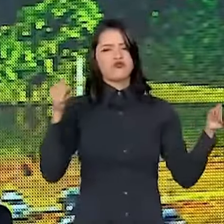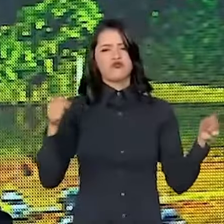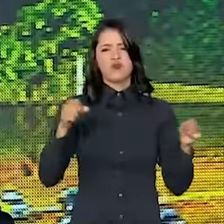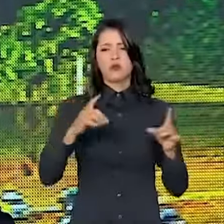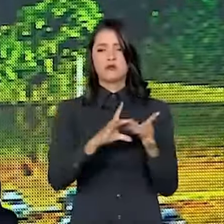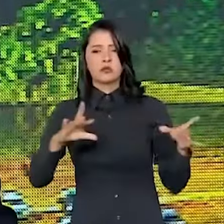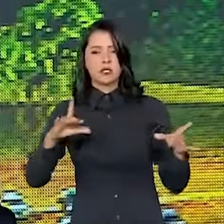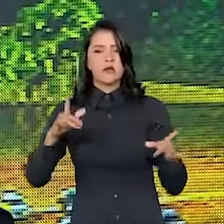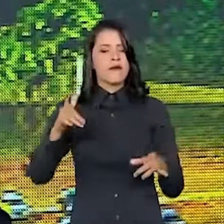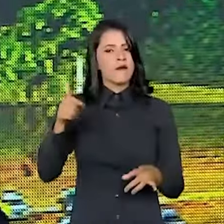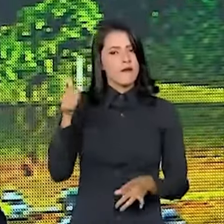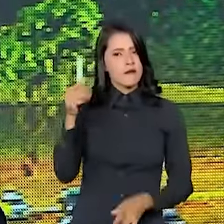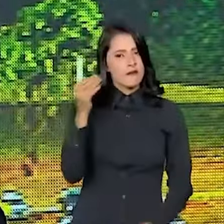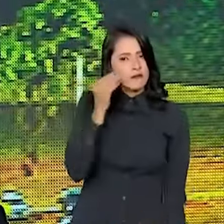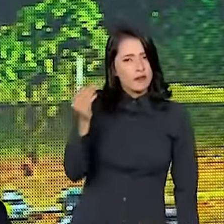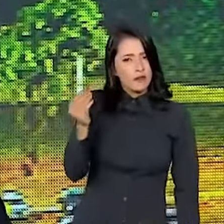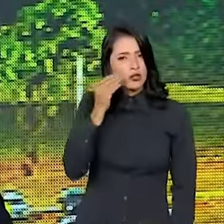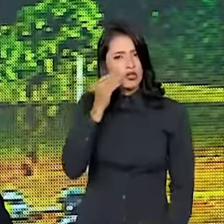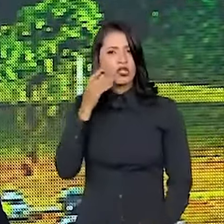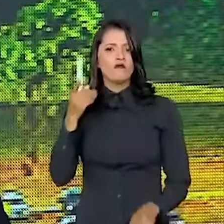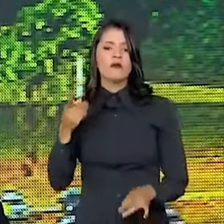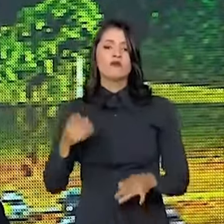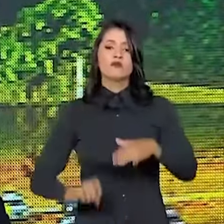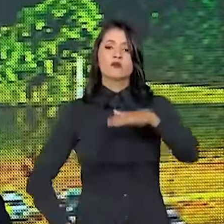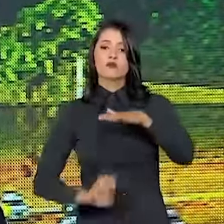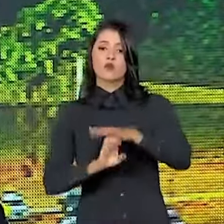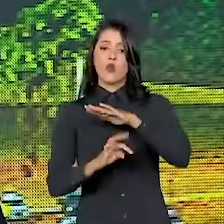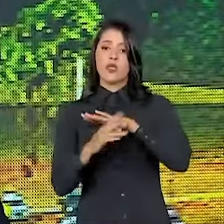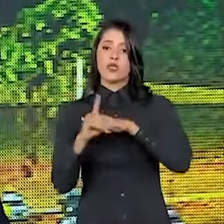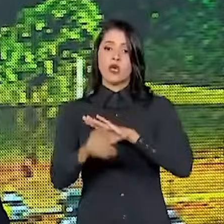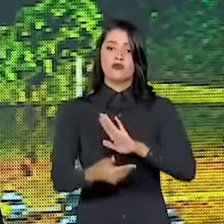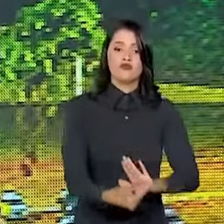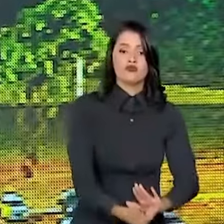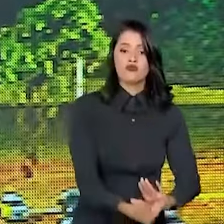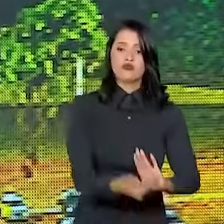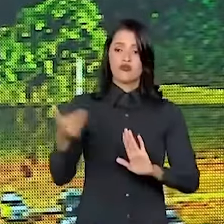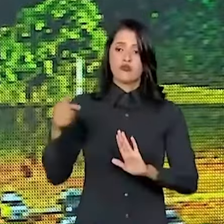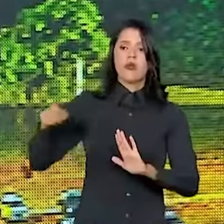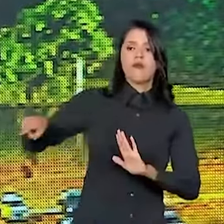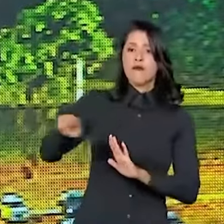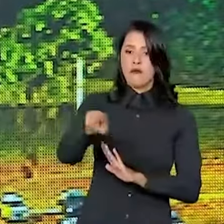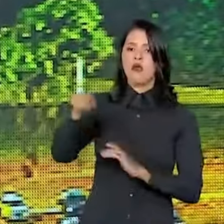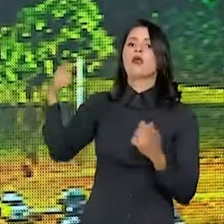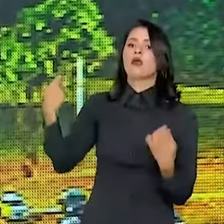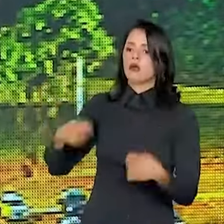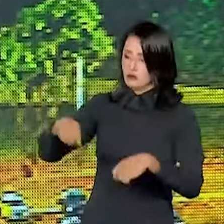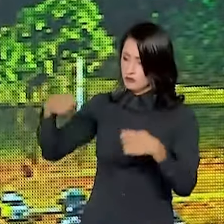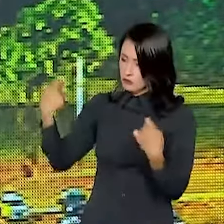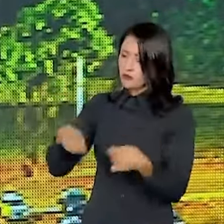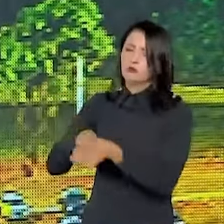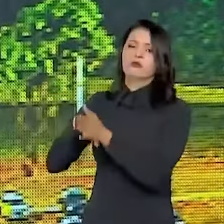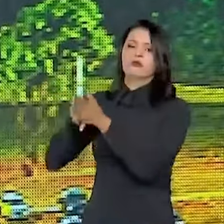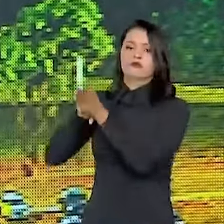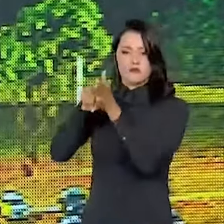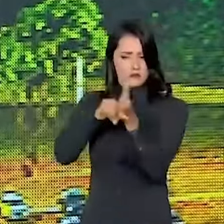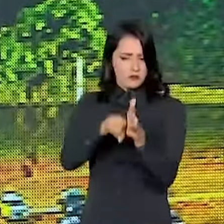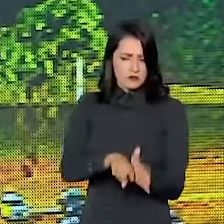e a tentativa de instalação de um estado de exceção, serão devidamente